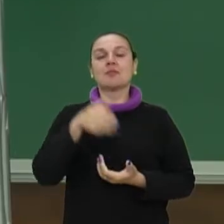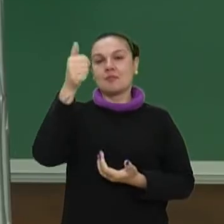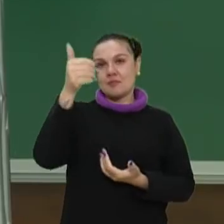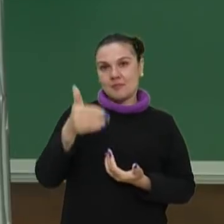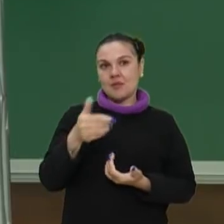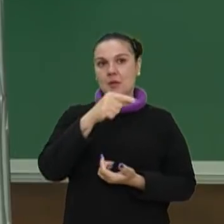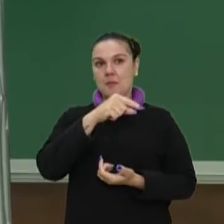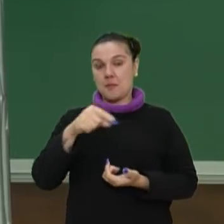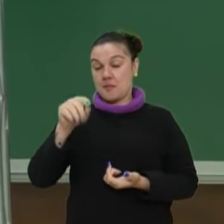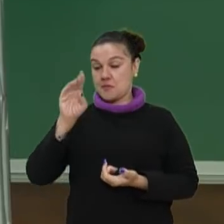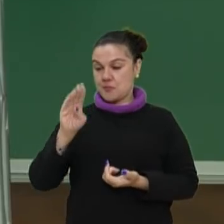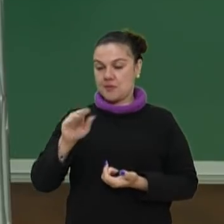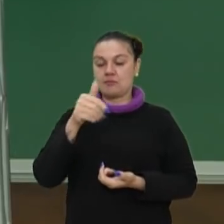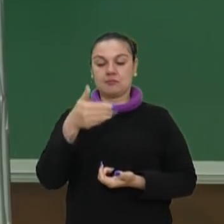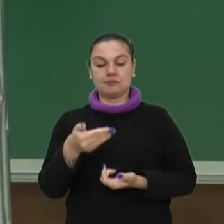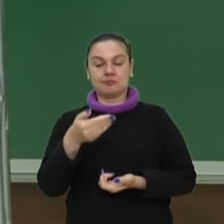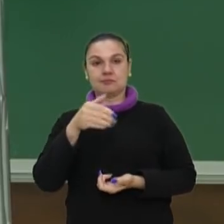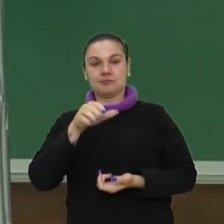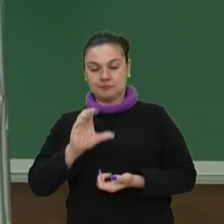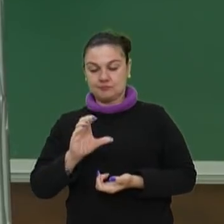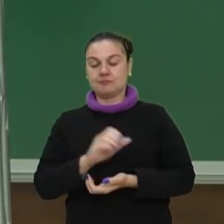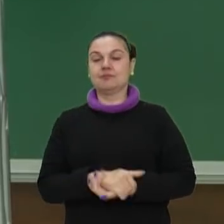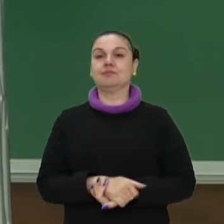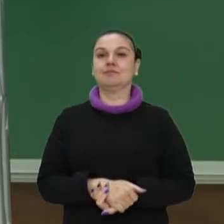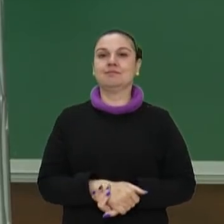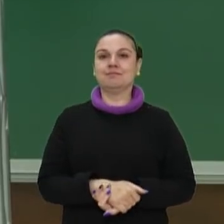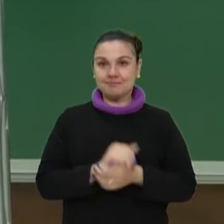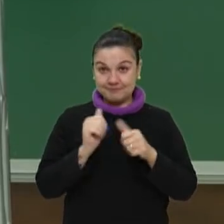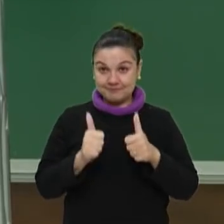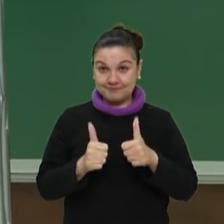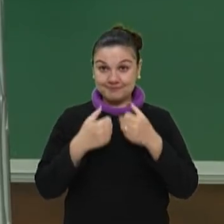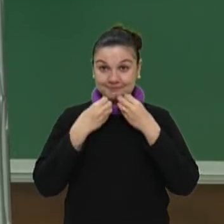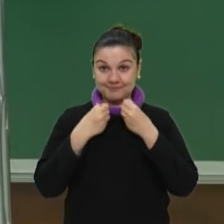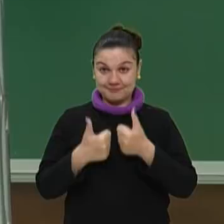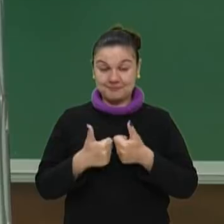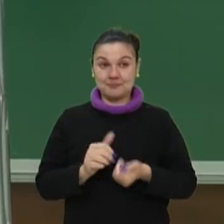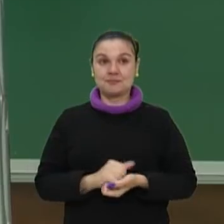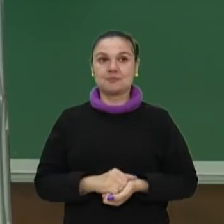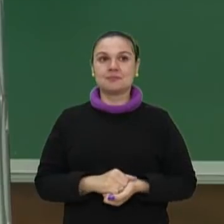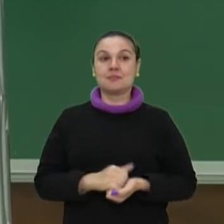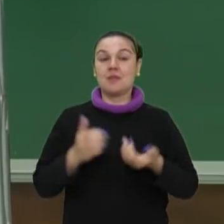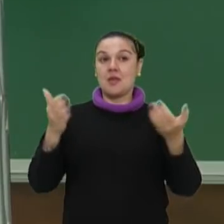só lá, a soma é igual a menos b e o produto igual a c. Beleza?